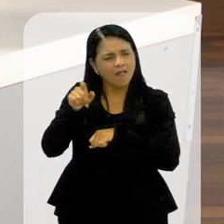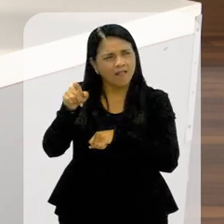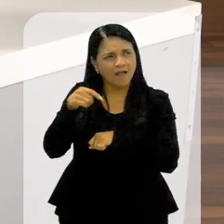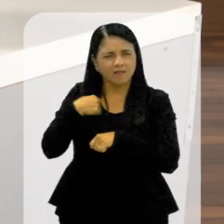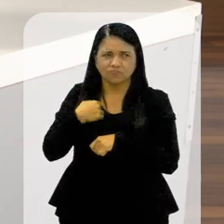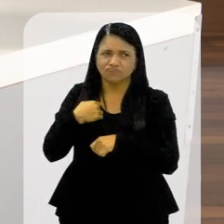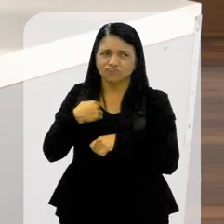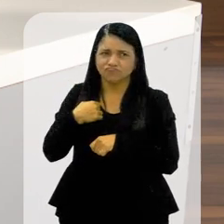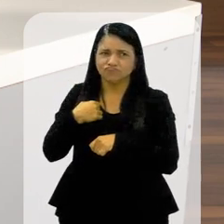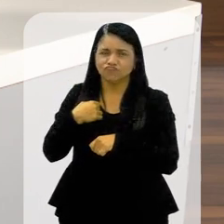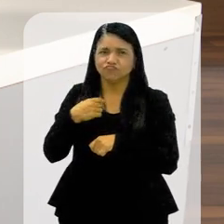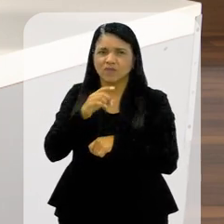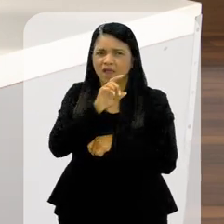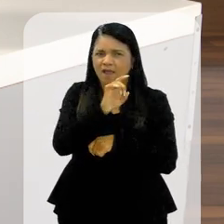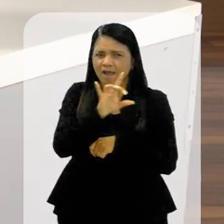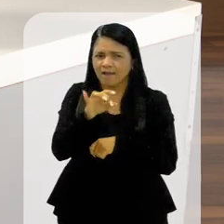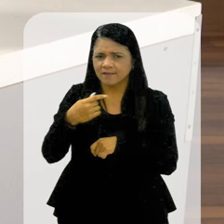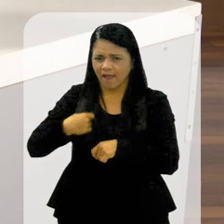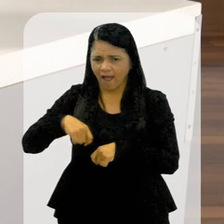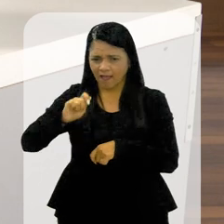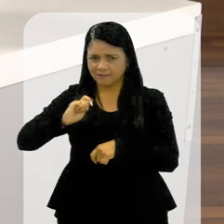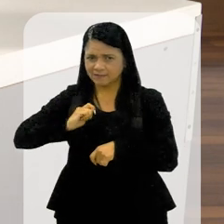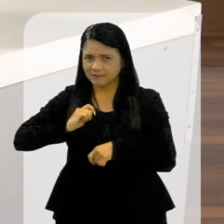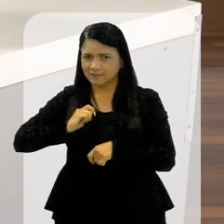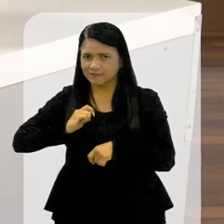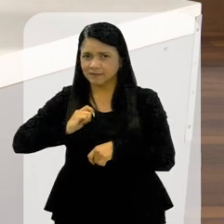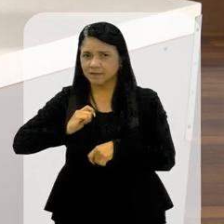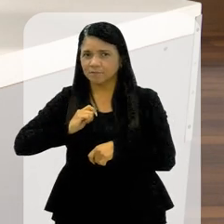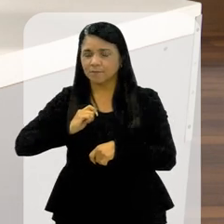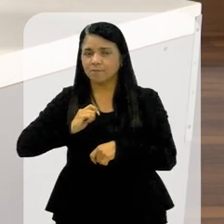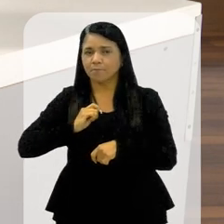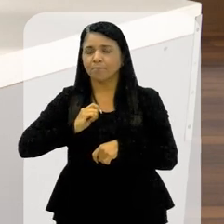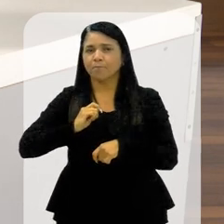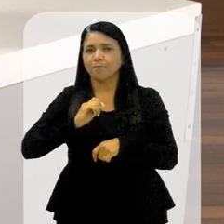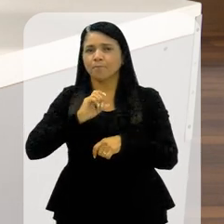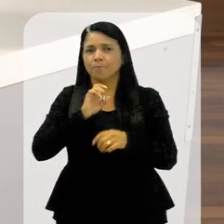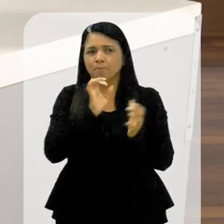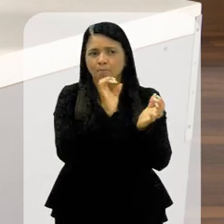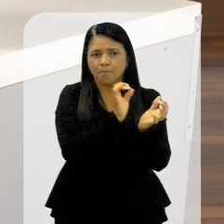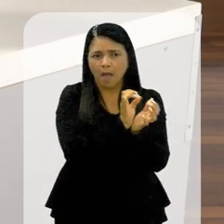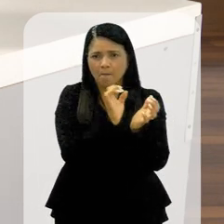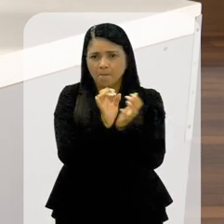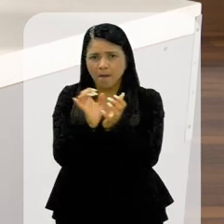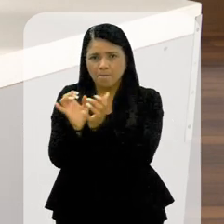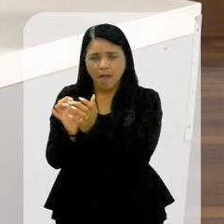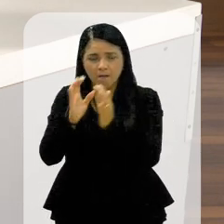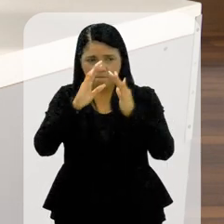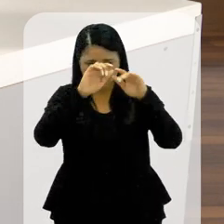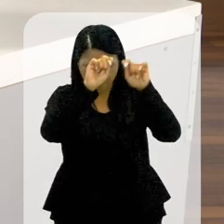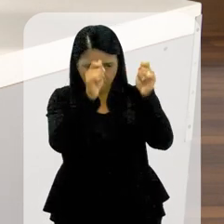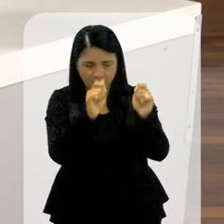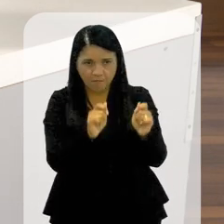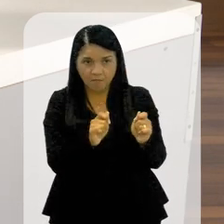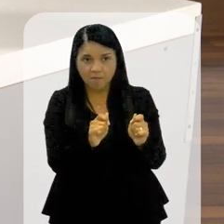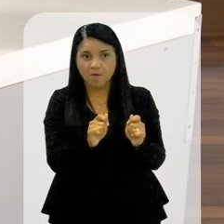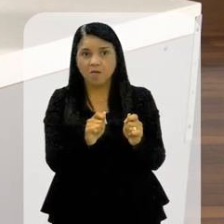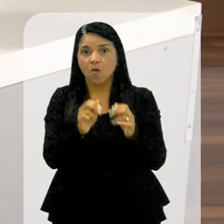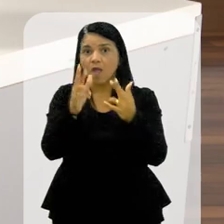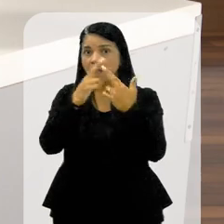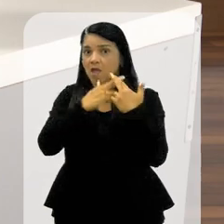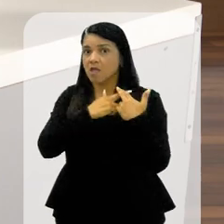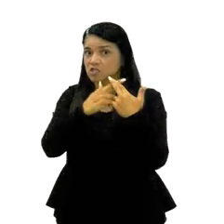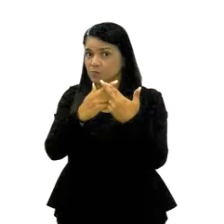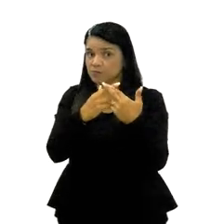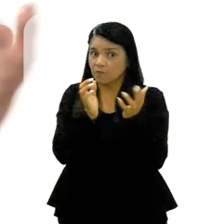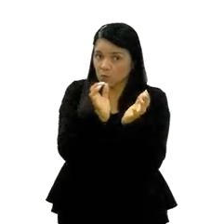talvez eu esteja enganado, mas é um artista para cada alegoria, artista para, né? cada monumento. Para cada monumento. Para cada monumento. Um